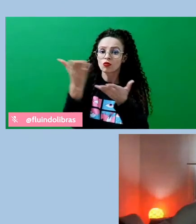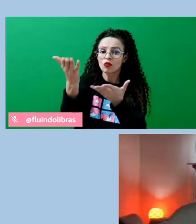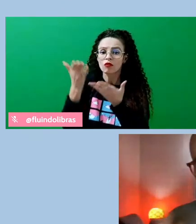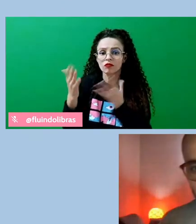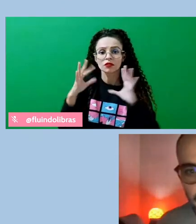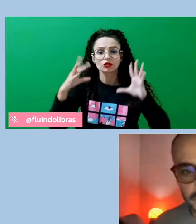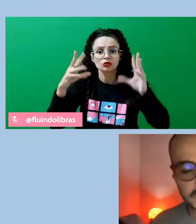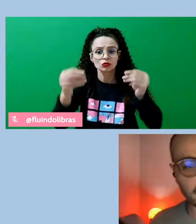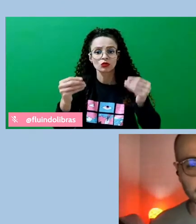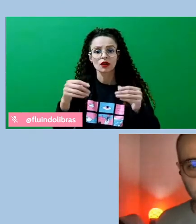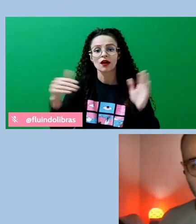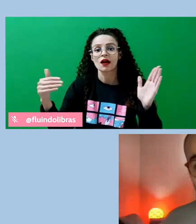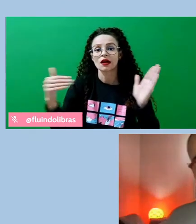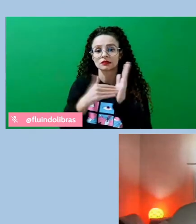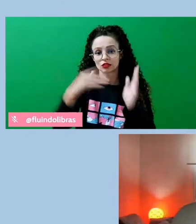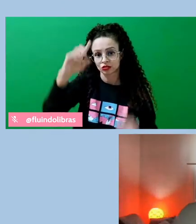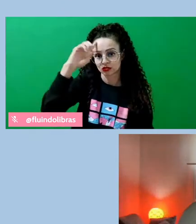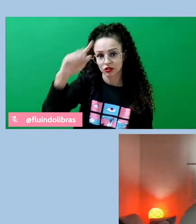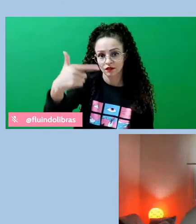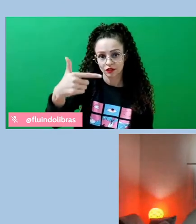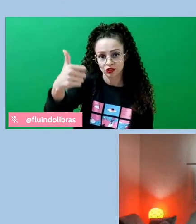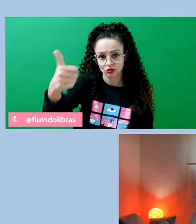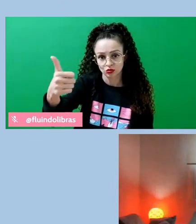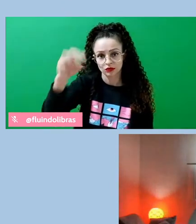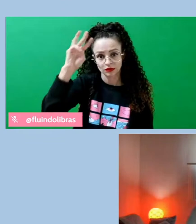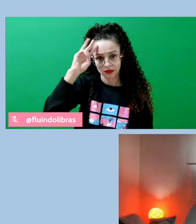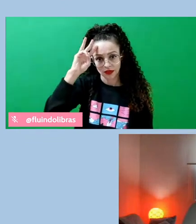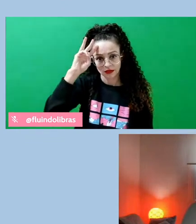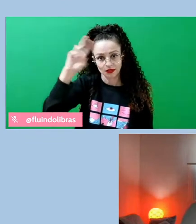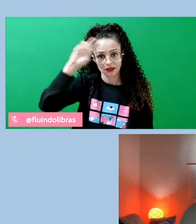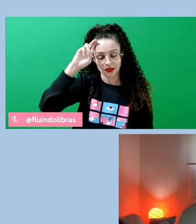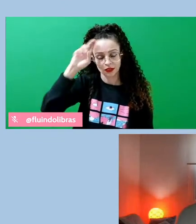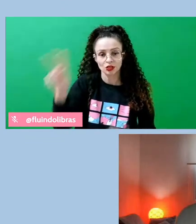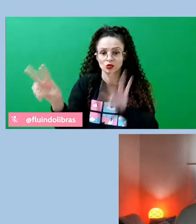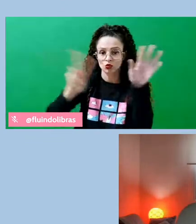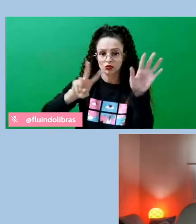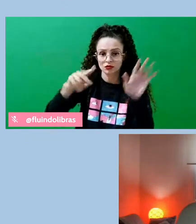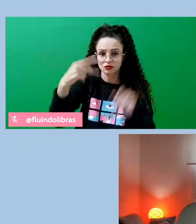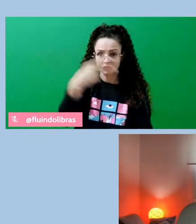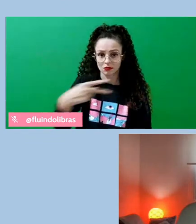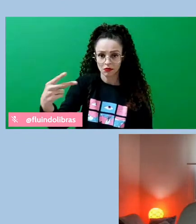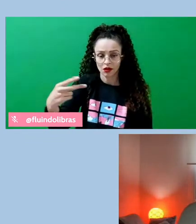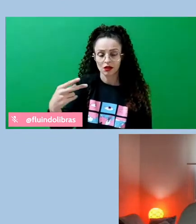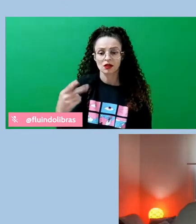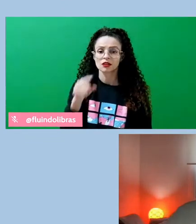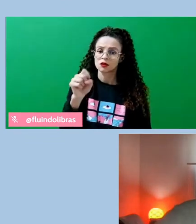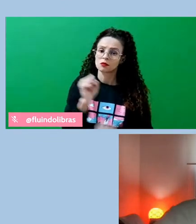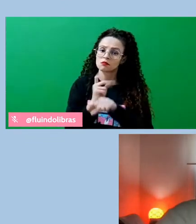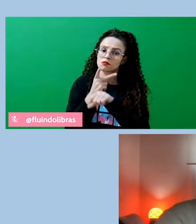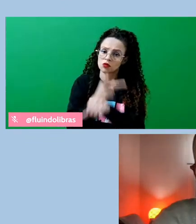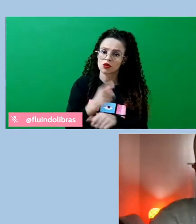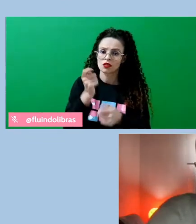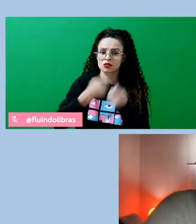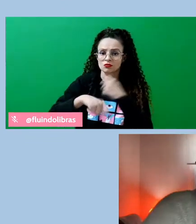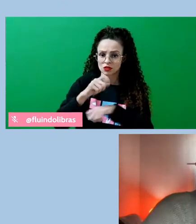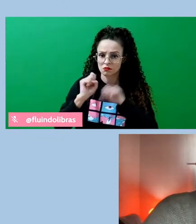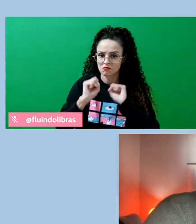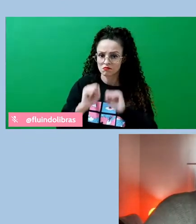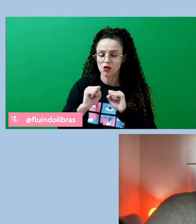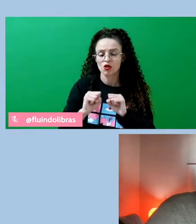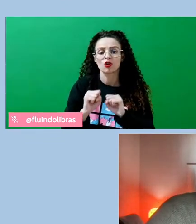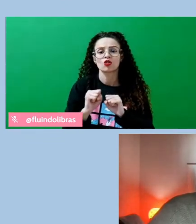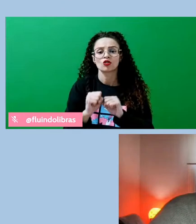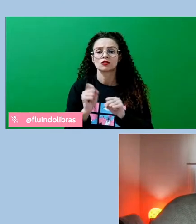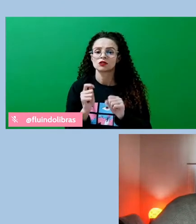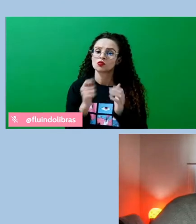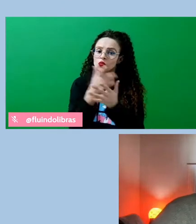todos. A gente vai até o dia 21, de terça a quinta, tem mais 2 semanas. Ingresso grátis, é só entrar lá no Simpla, procurar negociantes, retire ingresso para